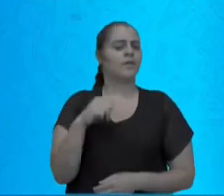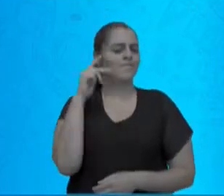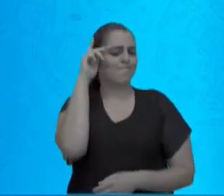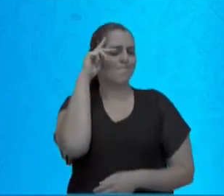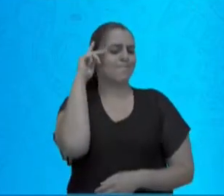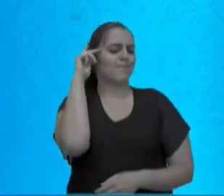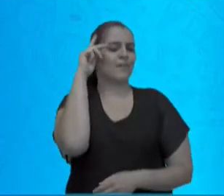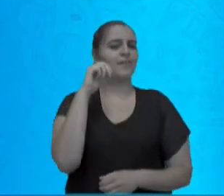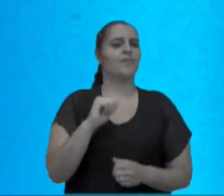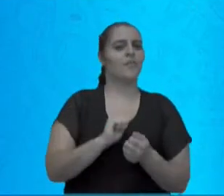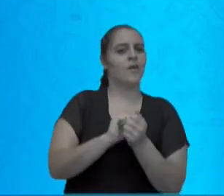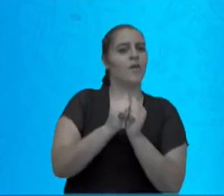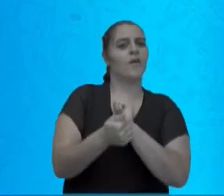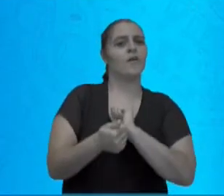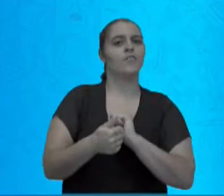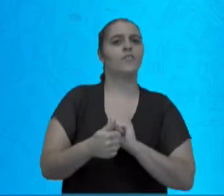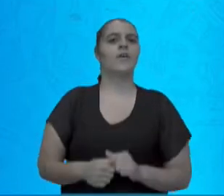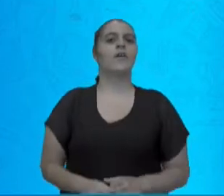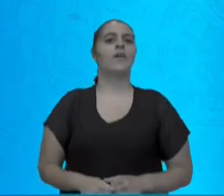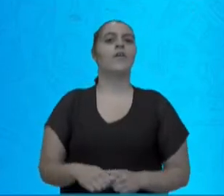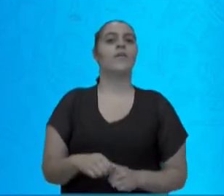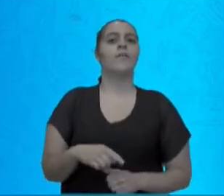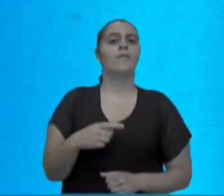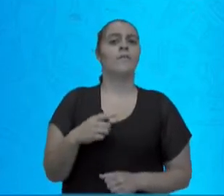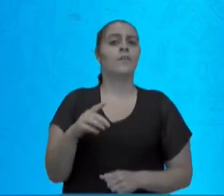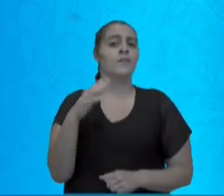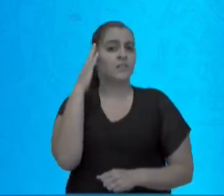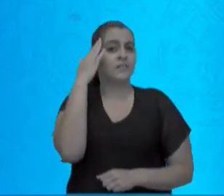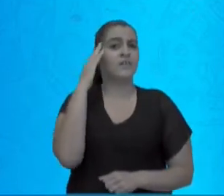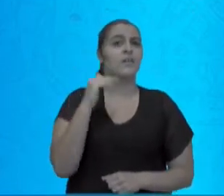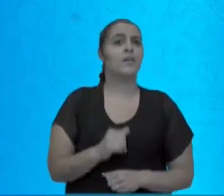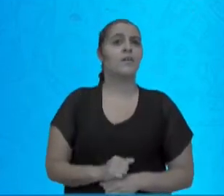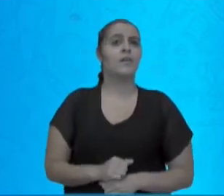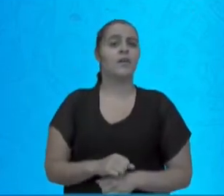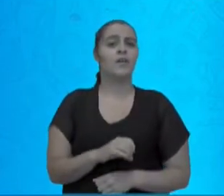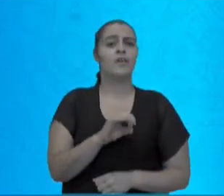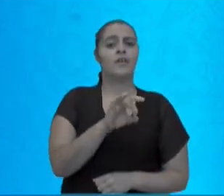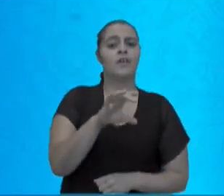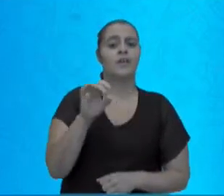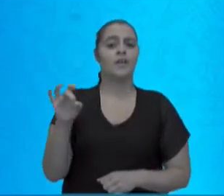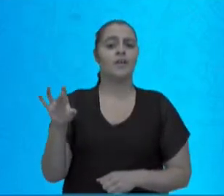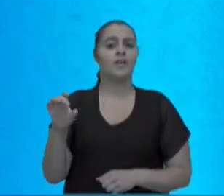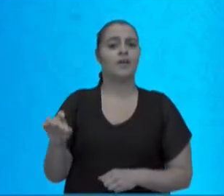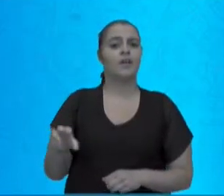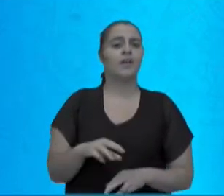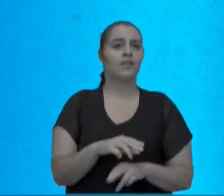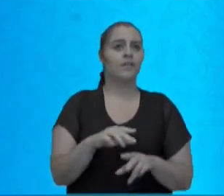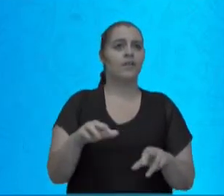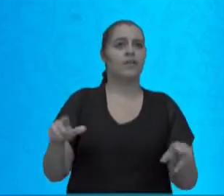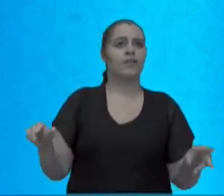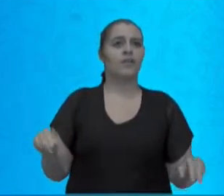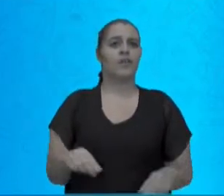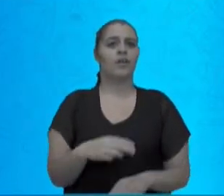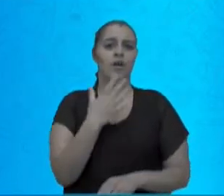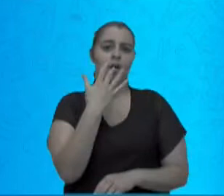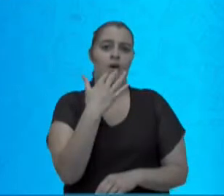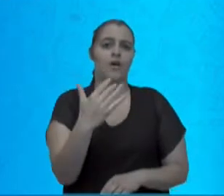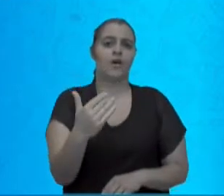nas Olimpíadas. Eu não sei se você sabe, mas cada círculo, a sua